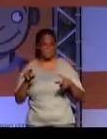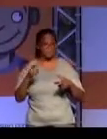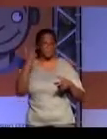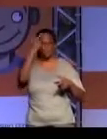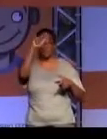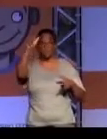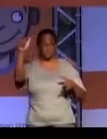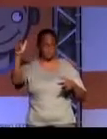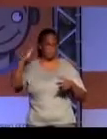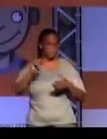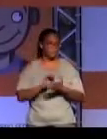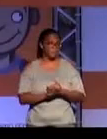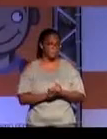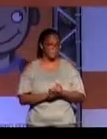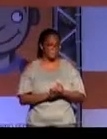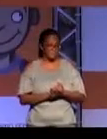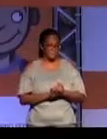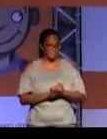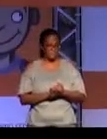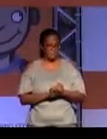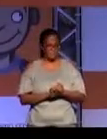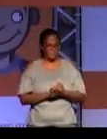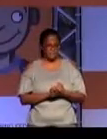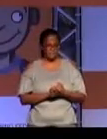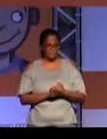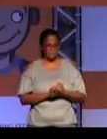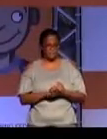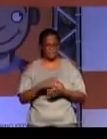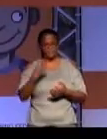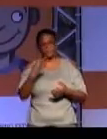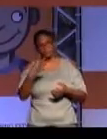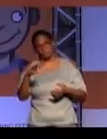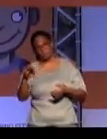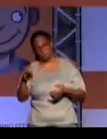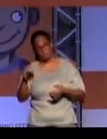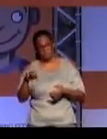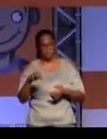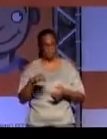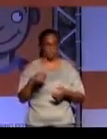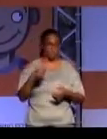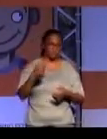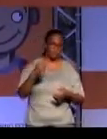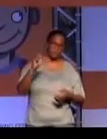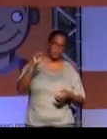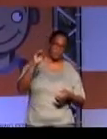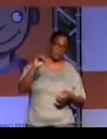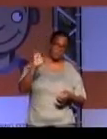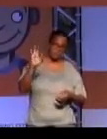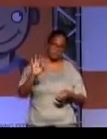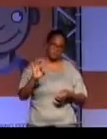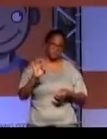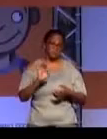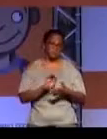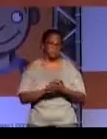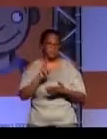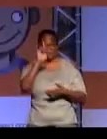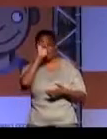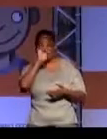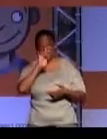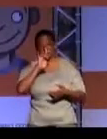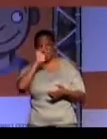outros aqui com 49% a 80%, né? Em